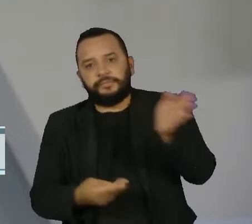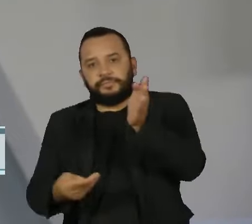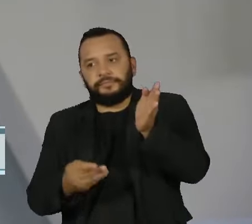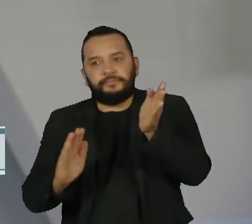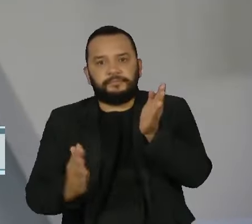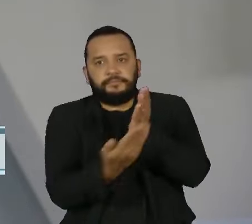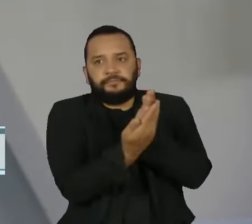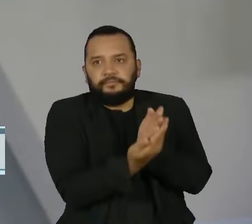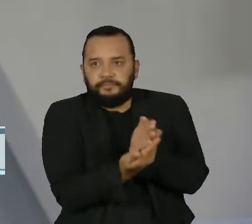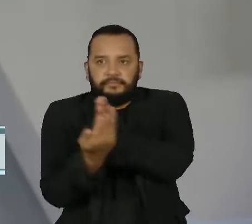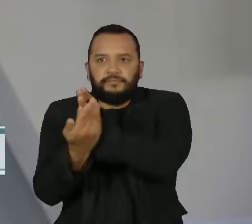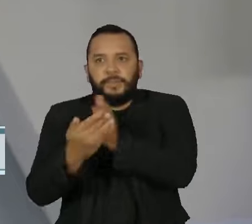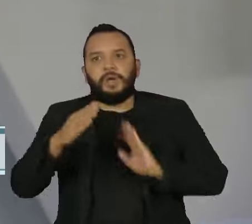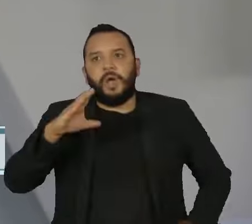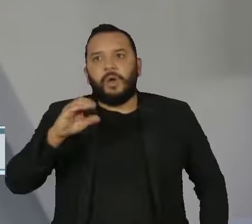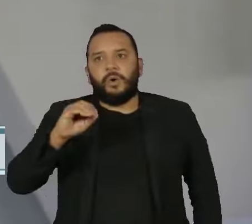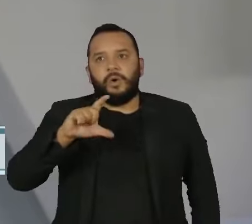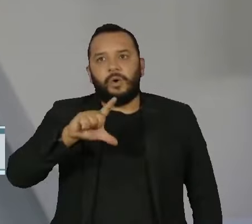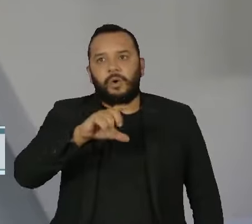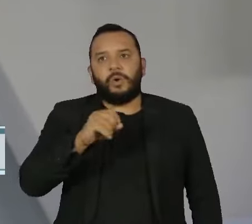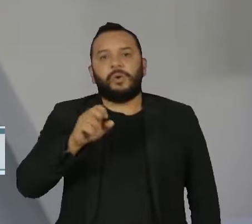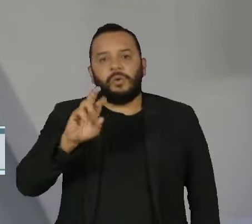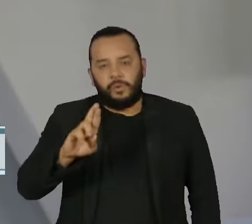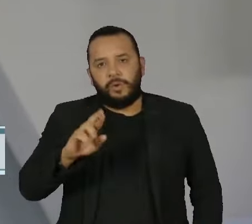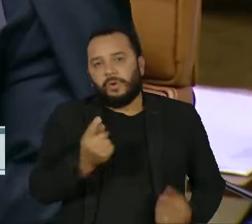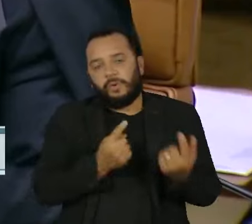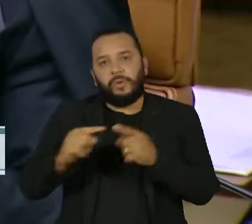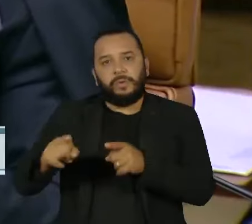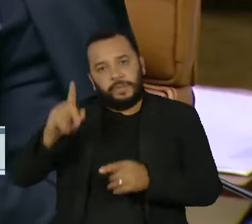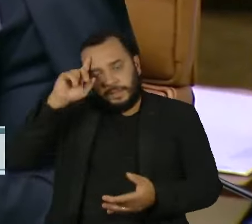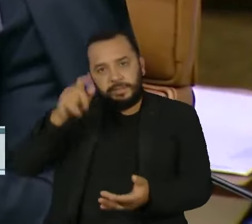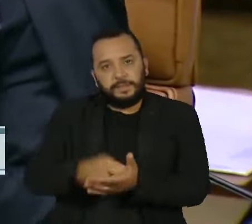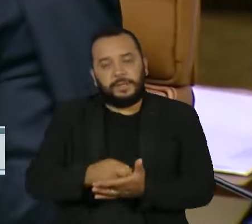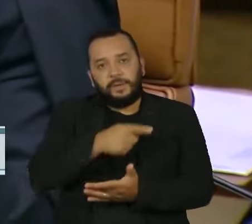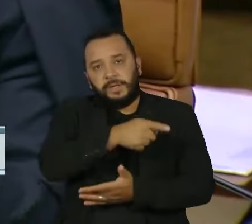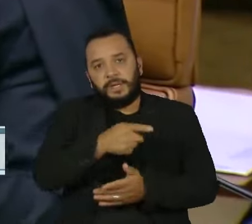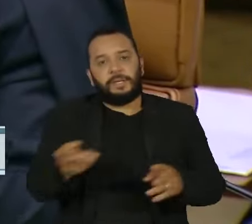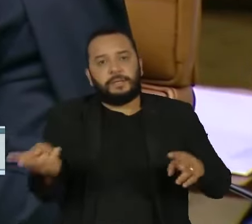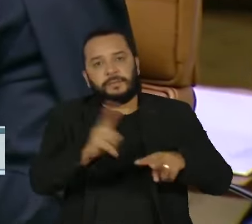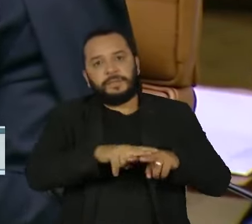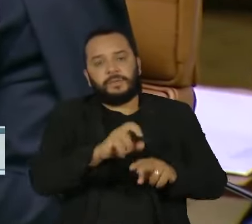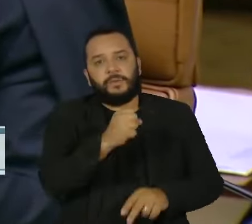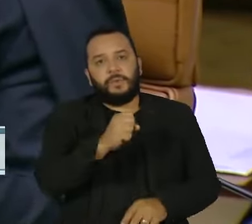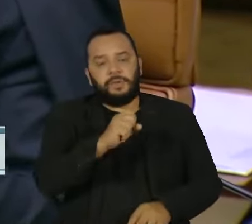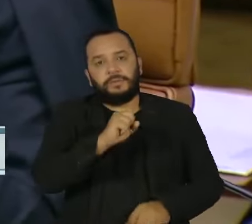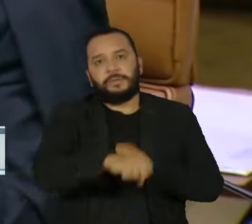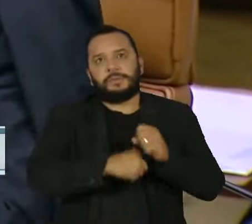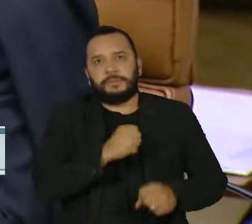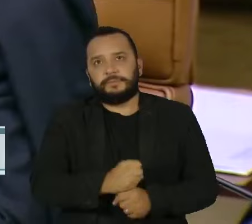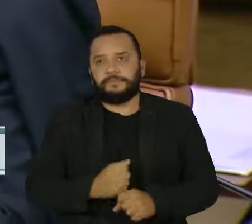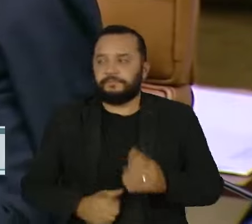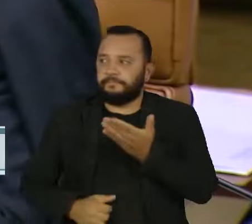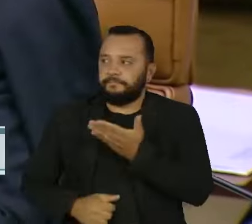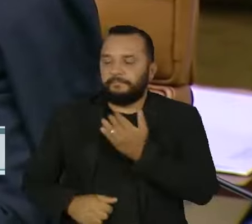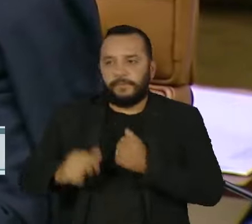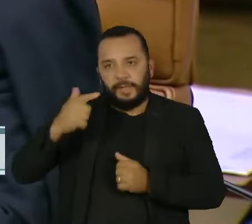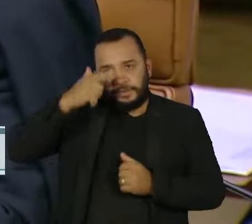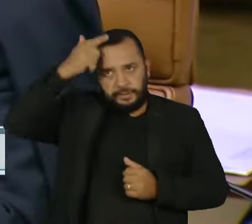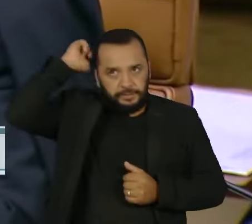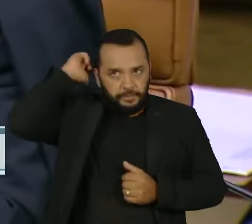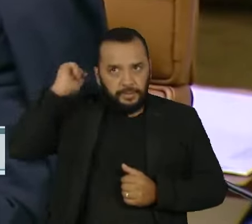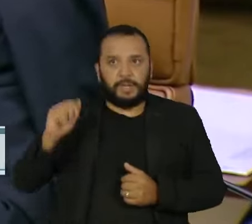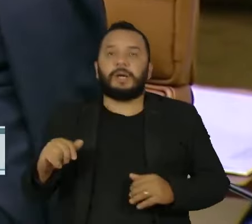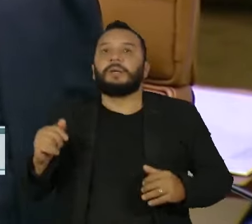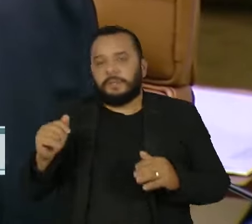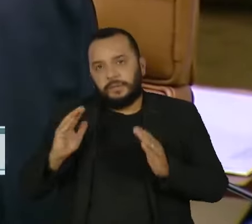a decisão que o condenou a 8 anos de prisão na última sexta-feira o Ministro do Supremo Tribunal Federal Alexandre de